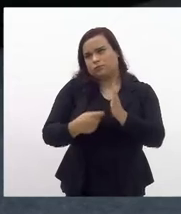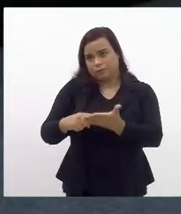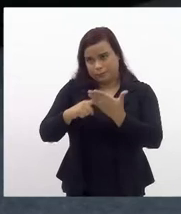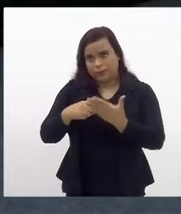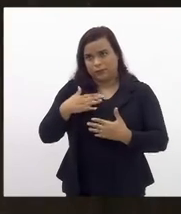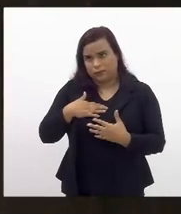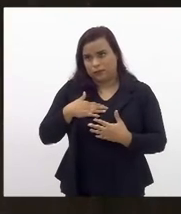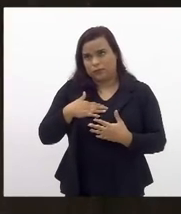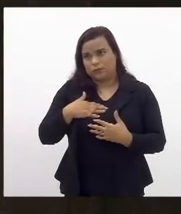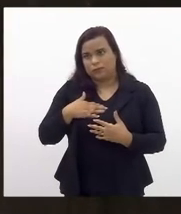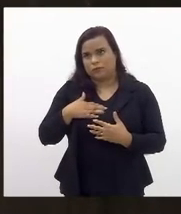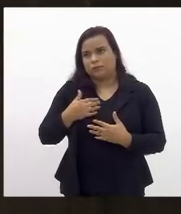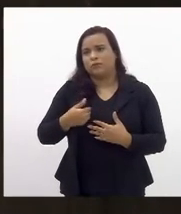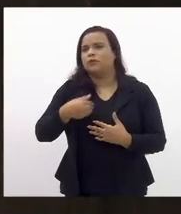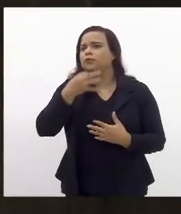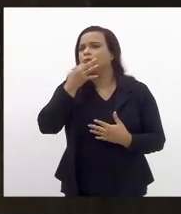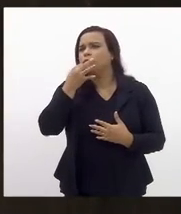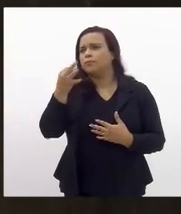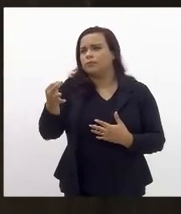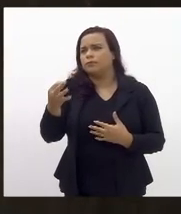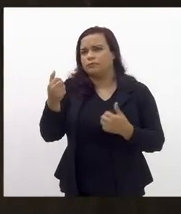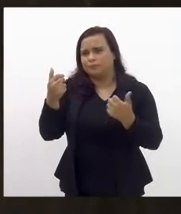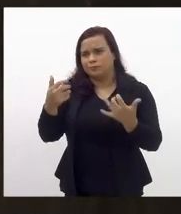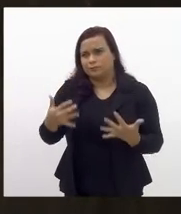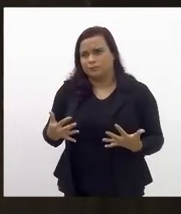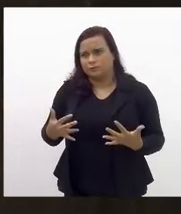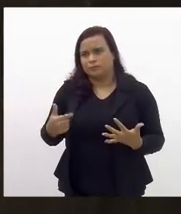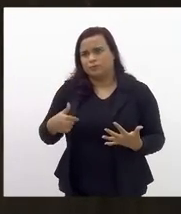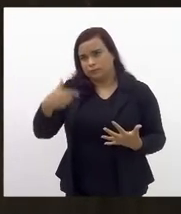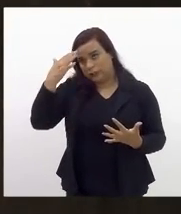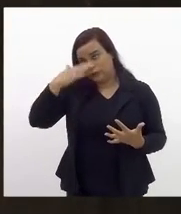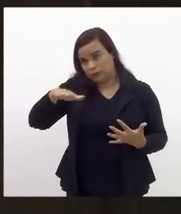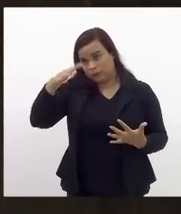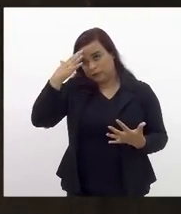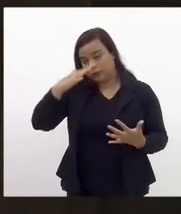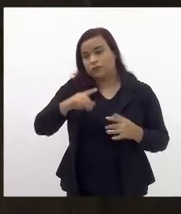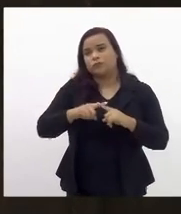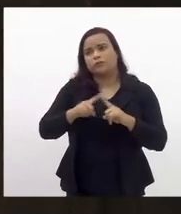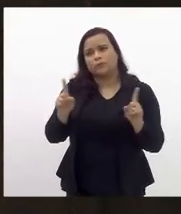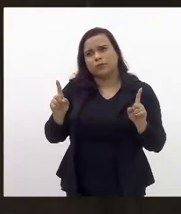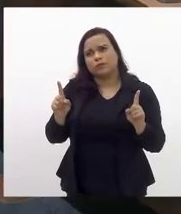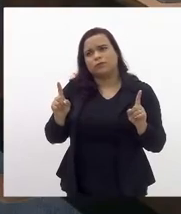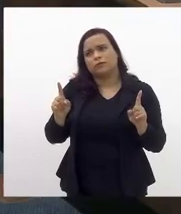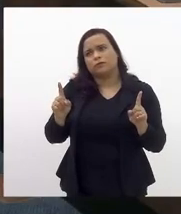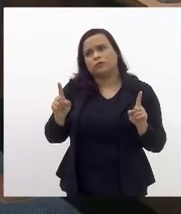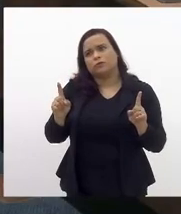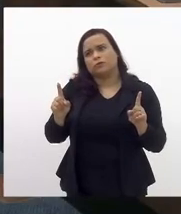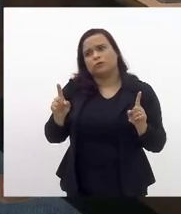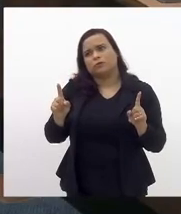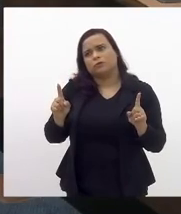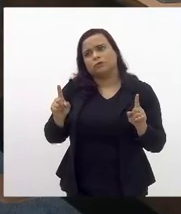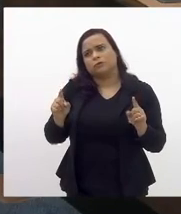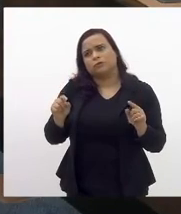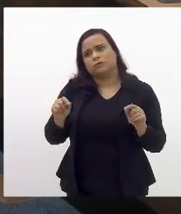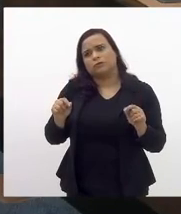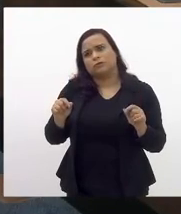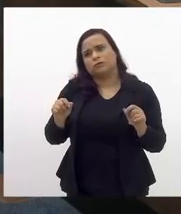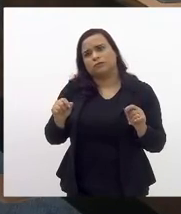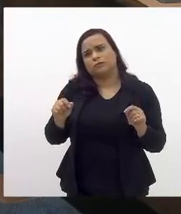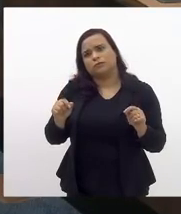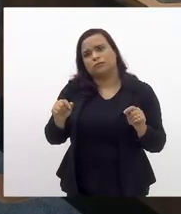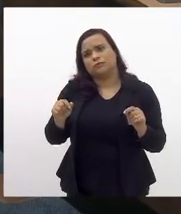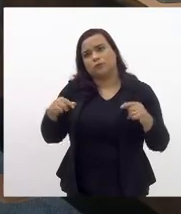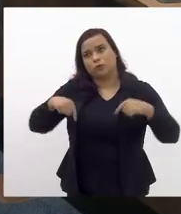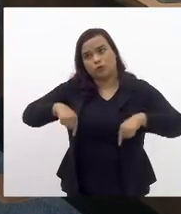Então vou dar certo, o senhor apresente. Mas, o senhor entendeu? É aquele. Entendi, o senhor entendeu, mas deputado tem que Valdeque? Mas, são aqueles que. São aqueles mas tem policiais que ser, tem que